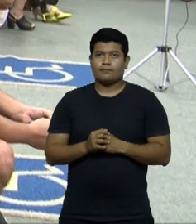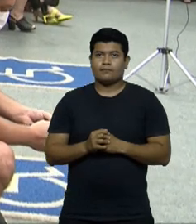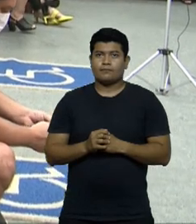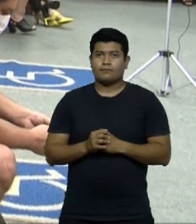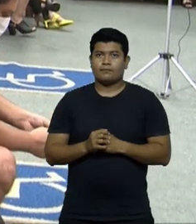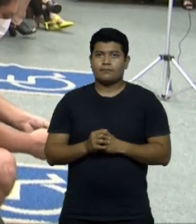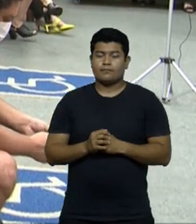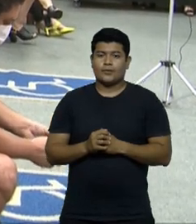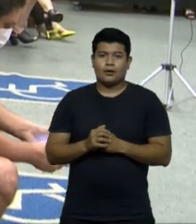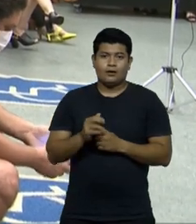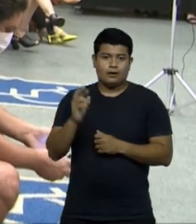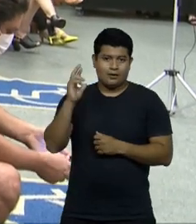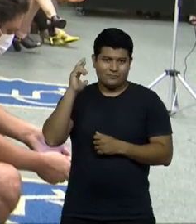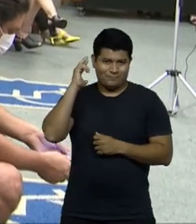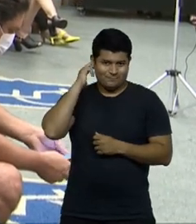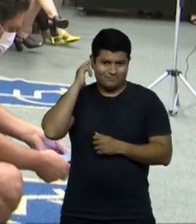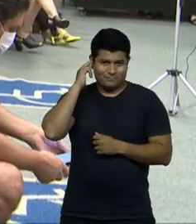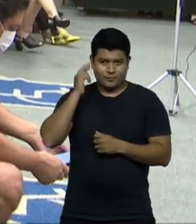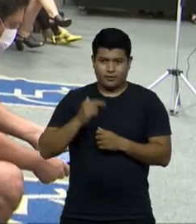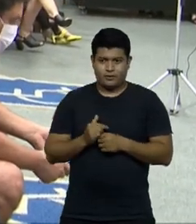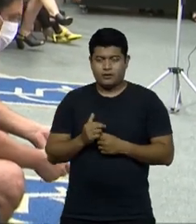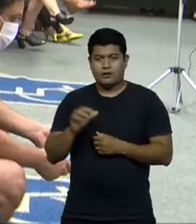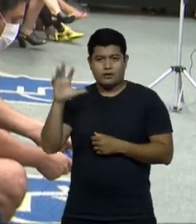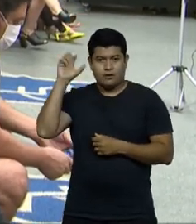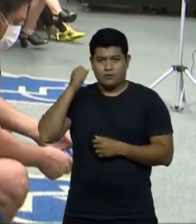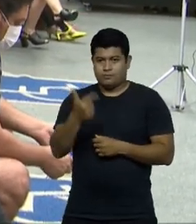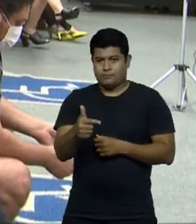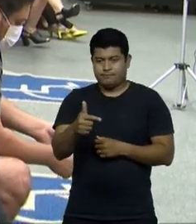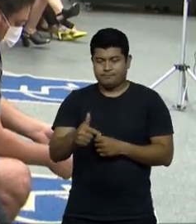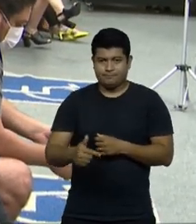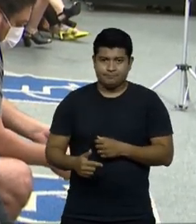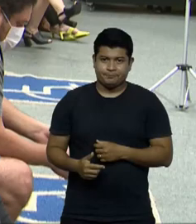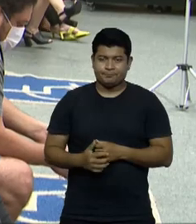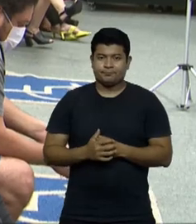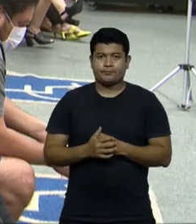E aí Oi ok